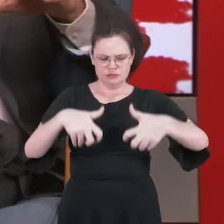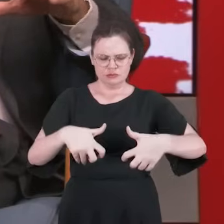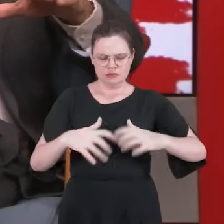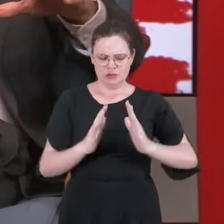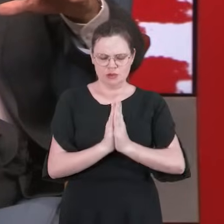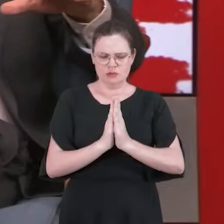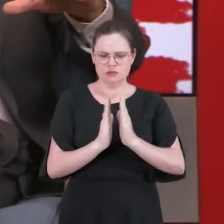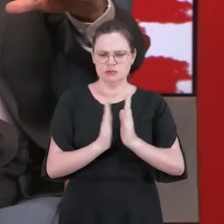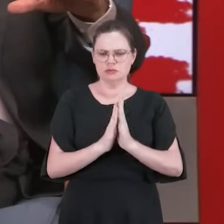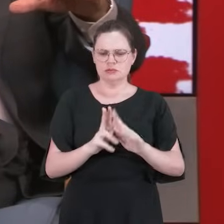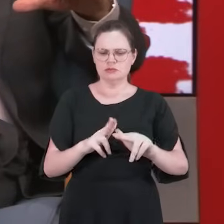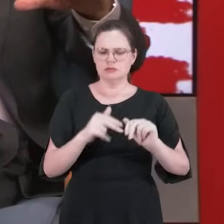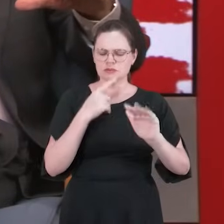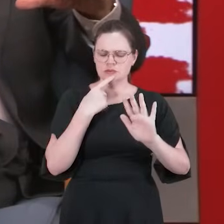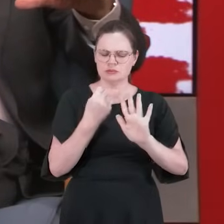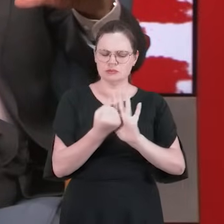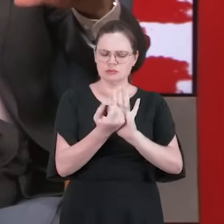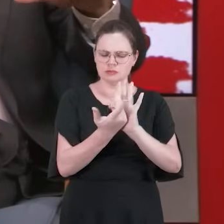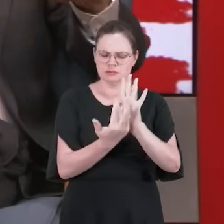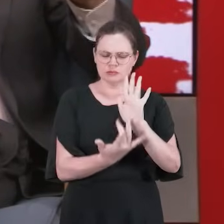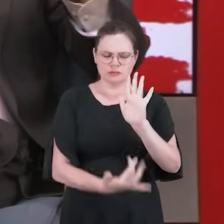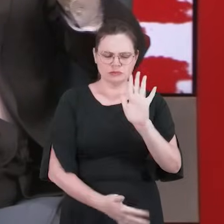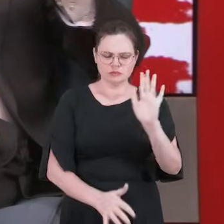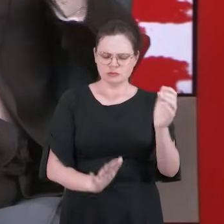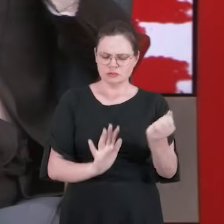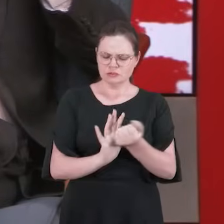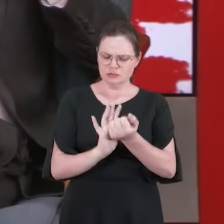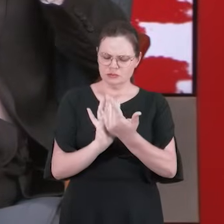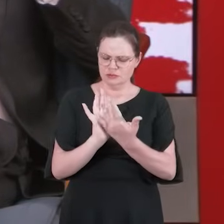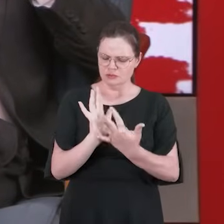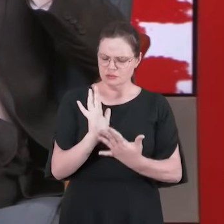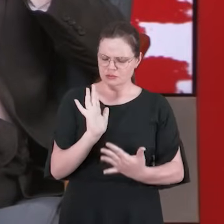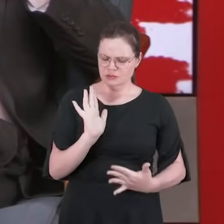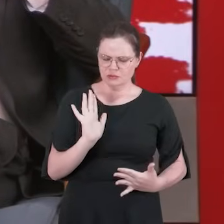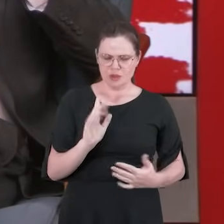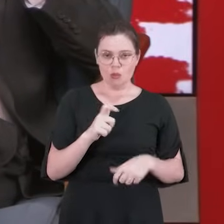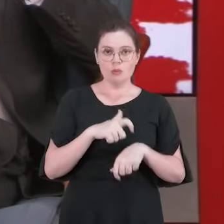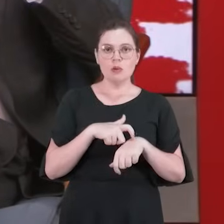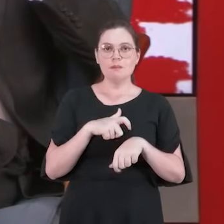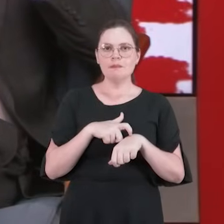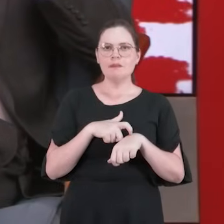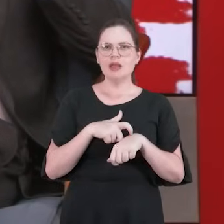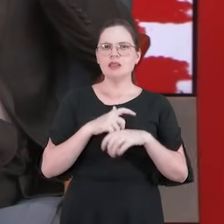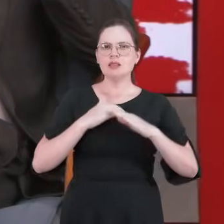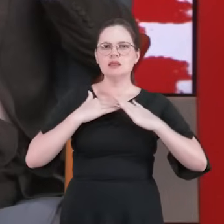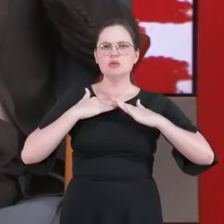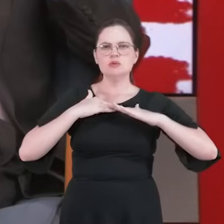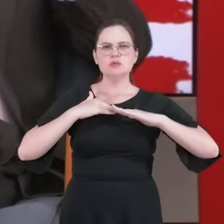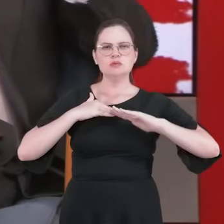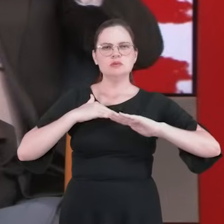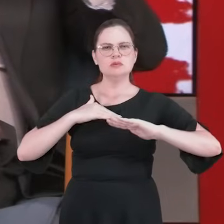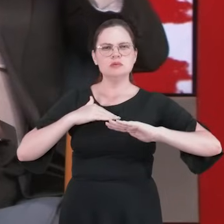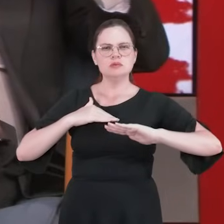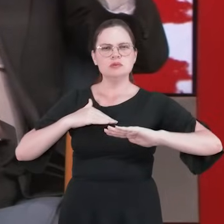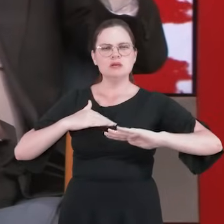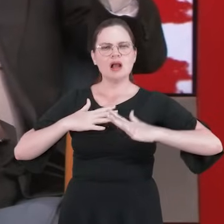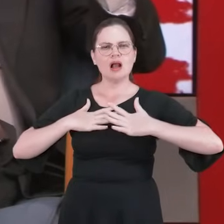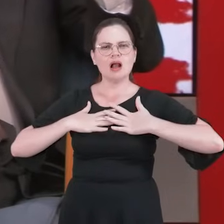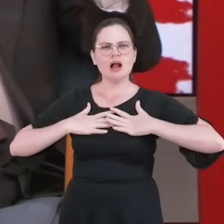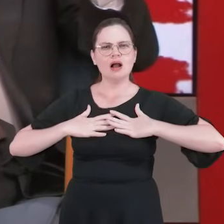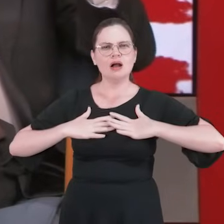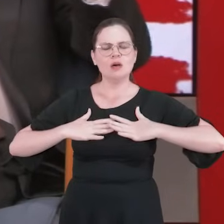joelhos começava a clamar. Havia um momento solene,